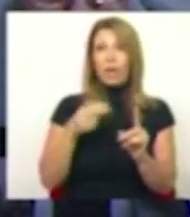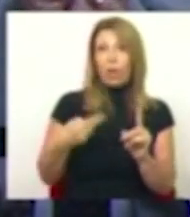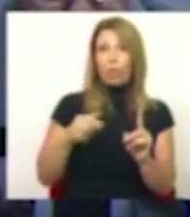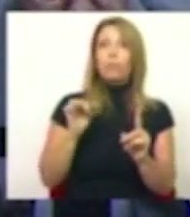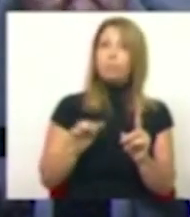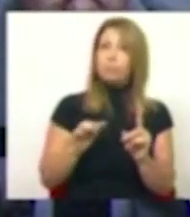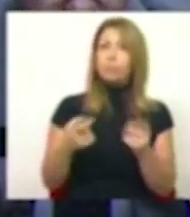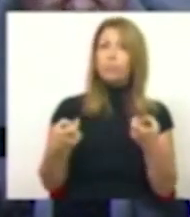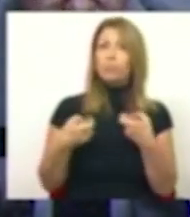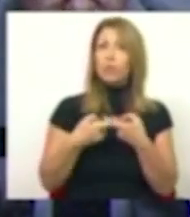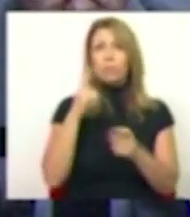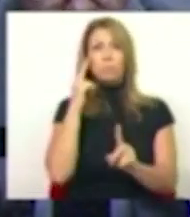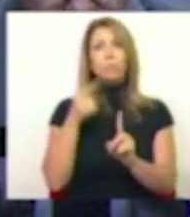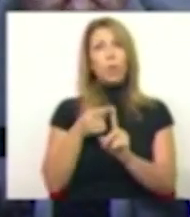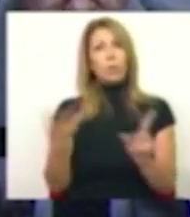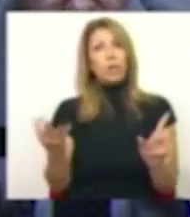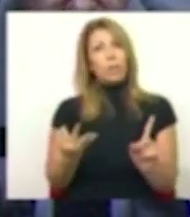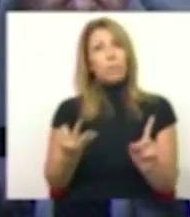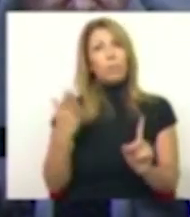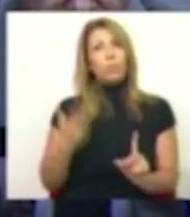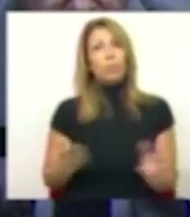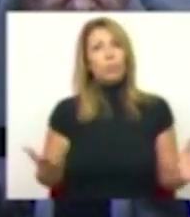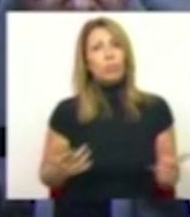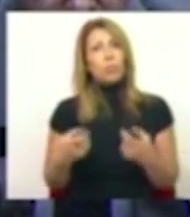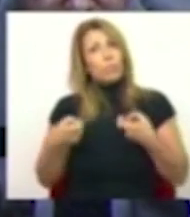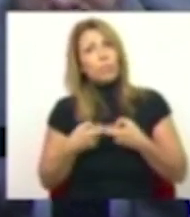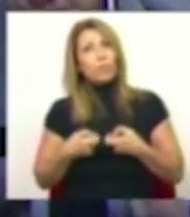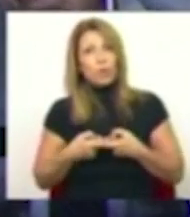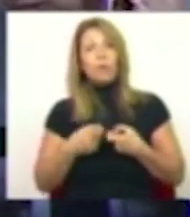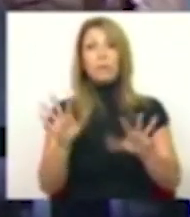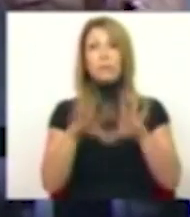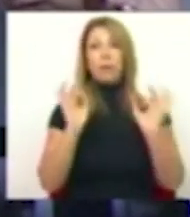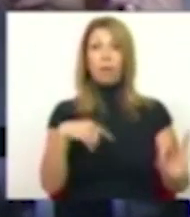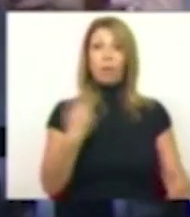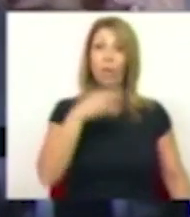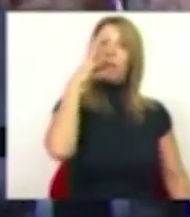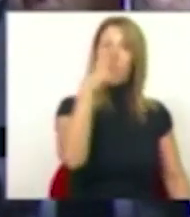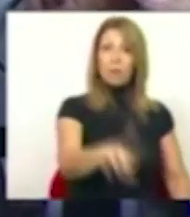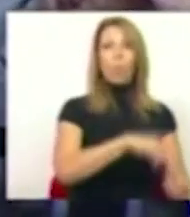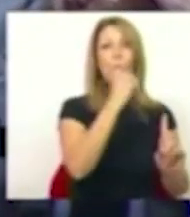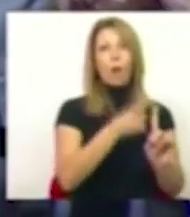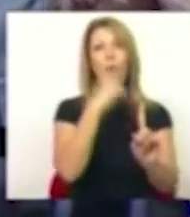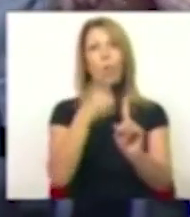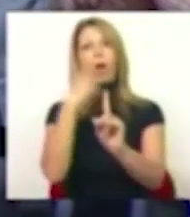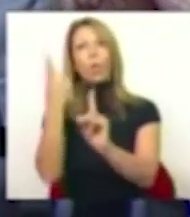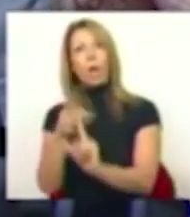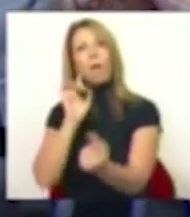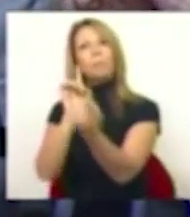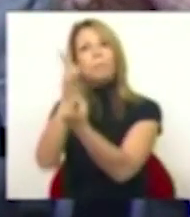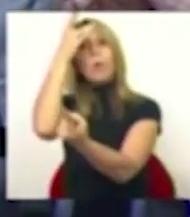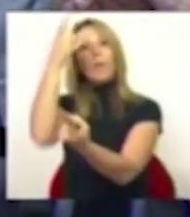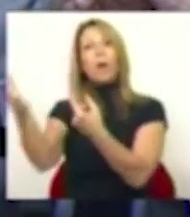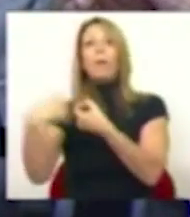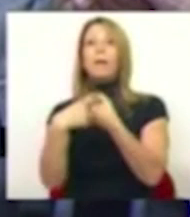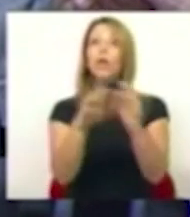ajustada. Como dissemos, e consta do programa do Governo, ano a ano, ouviremos os parceiros sociais, teremos em conta a evolução